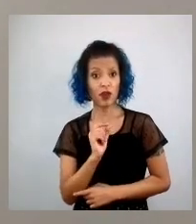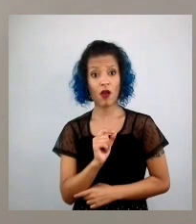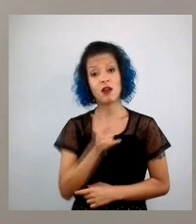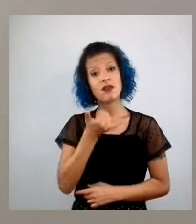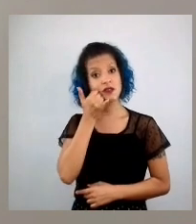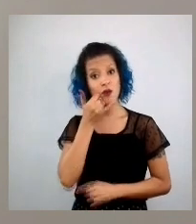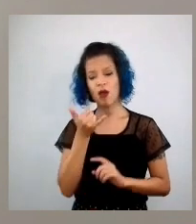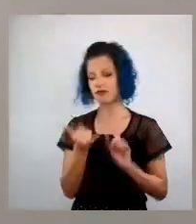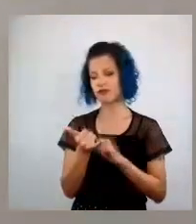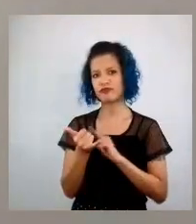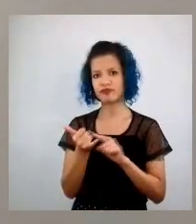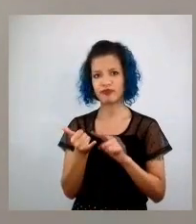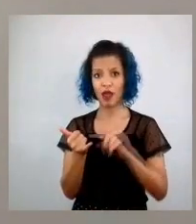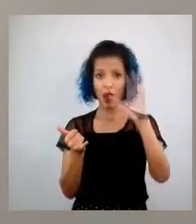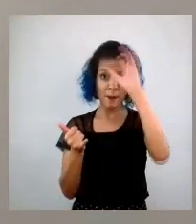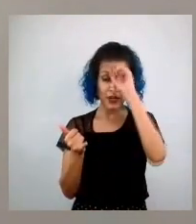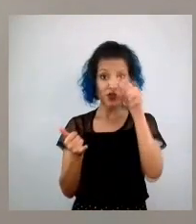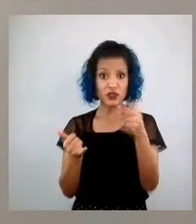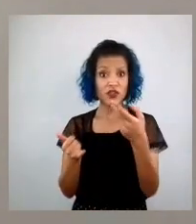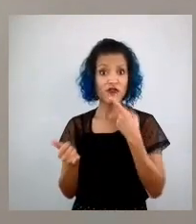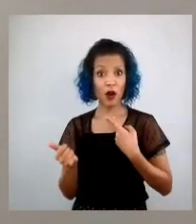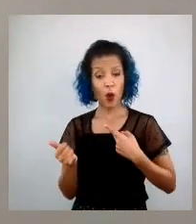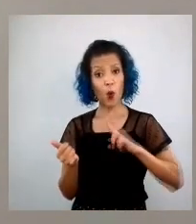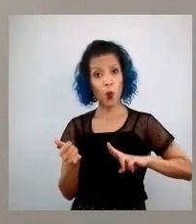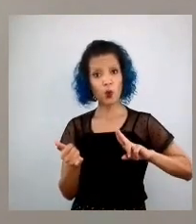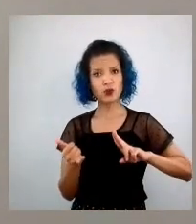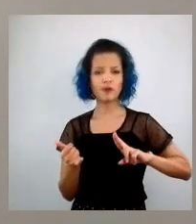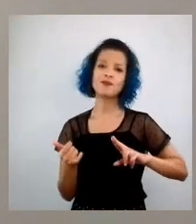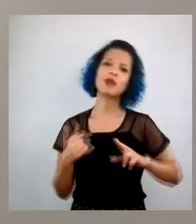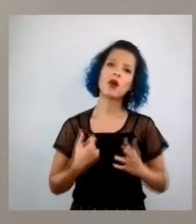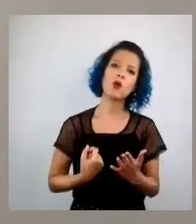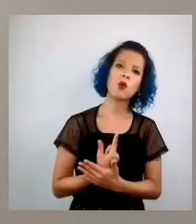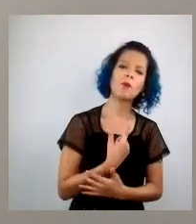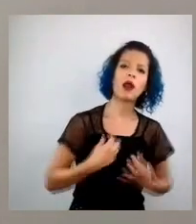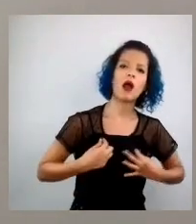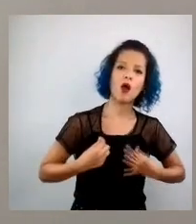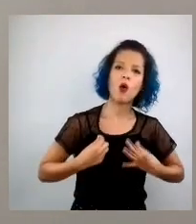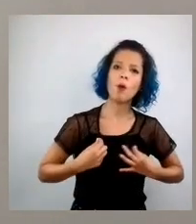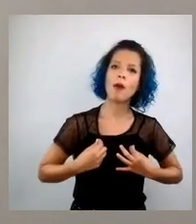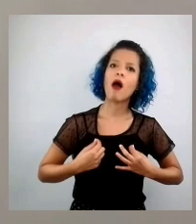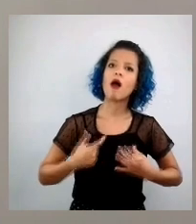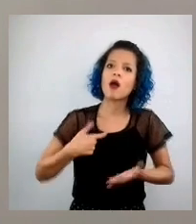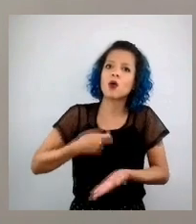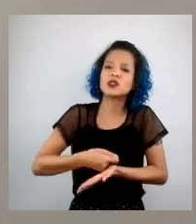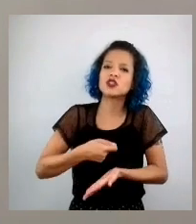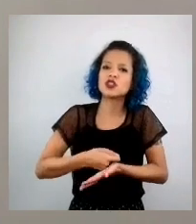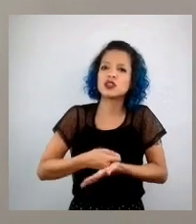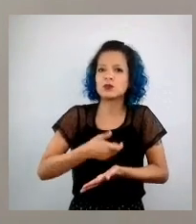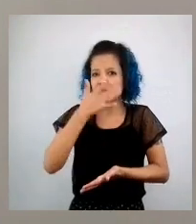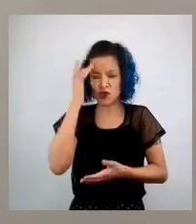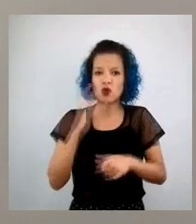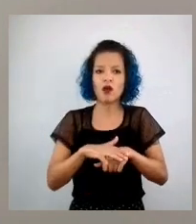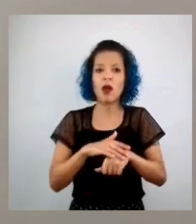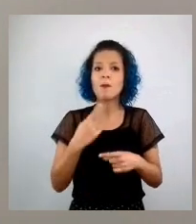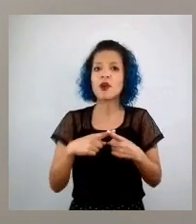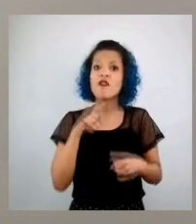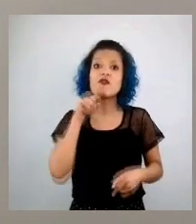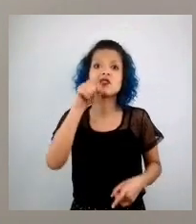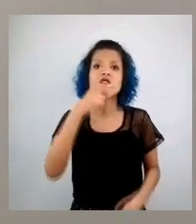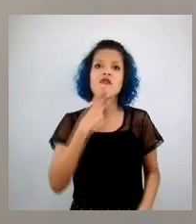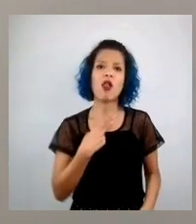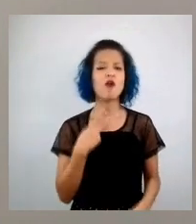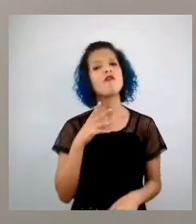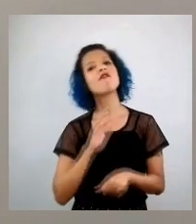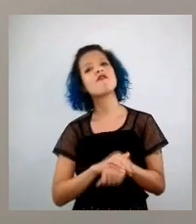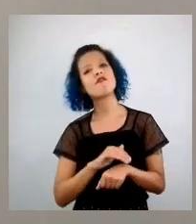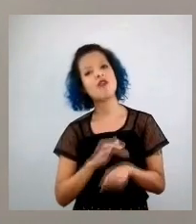celular. Eu fui comprar uma roupa e eu exigi que a pessoa falasse comigo e não com quem estava do meu lado, porque você falou que faz isso. E aí